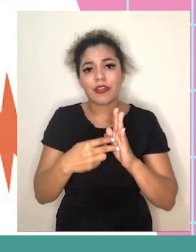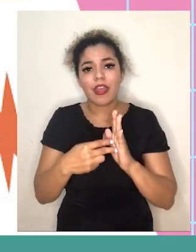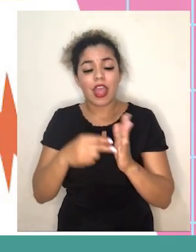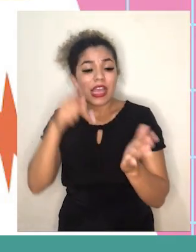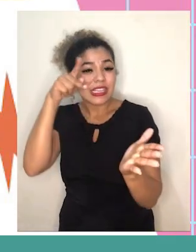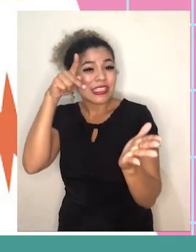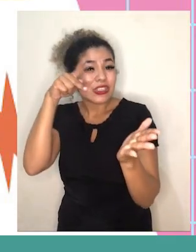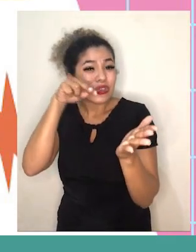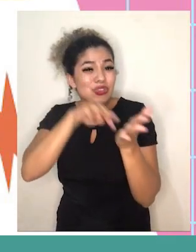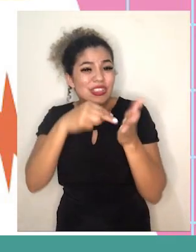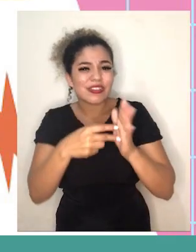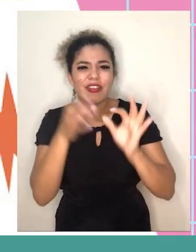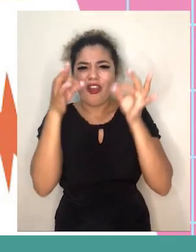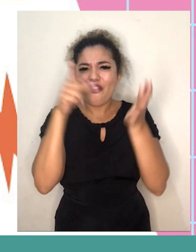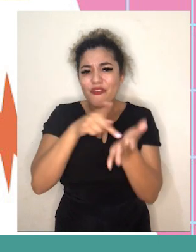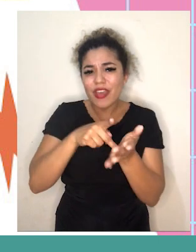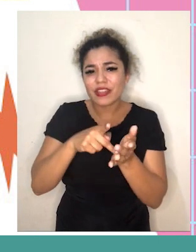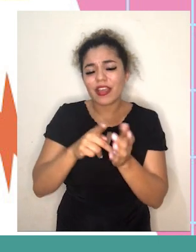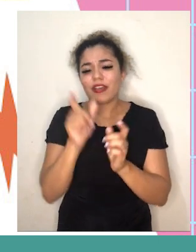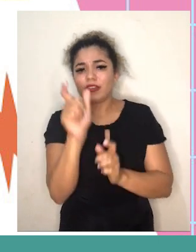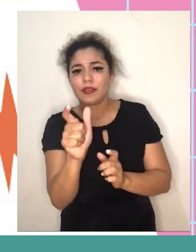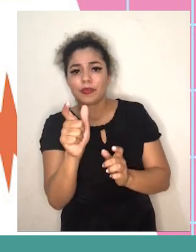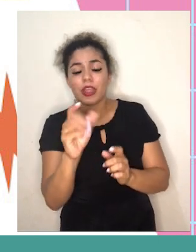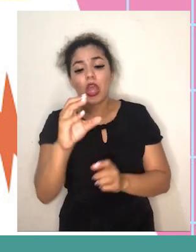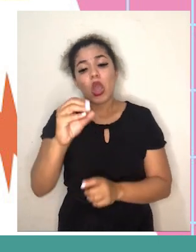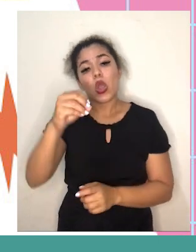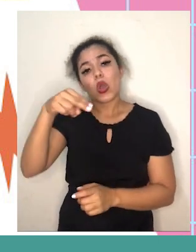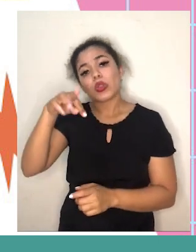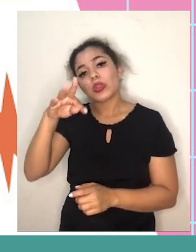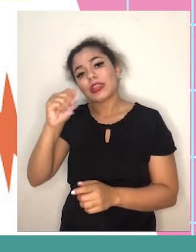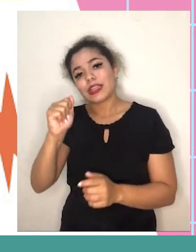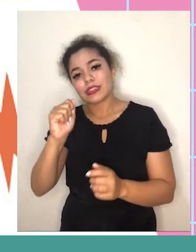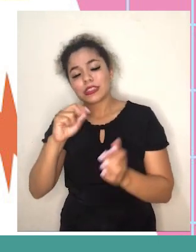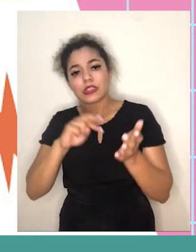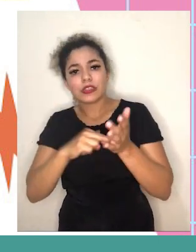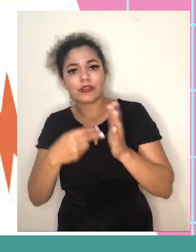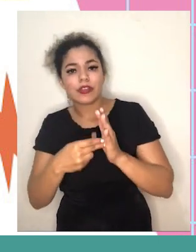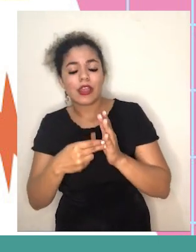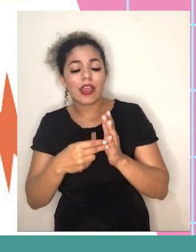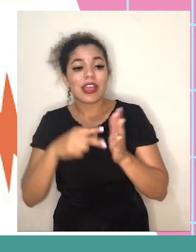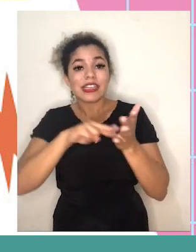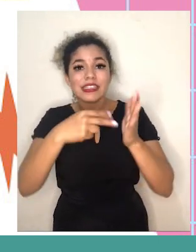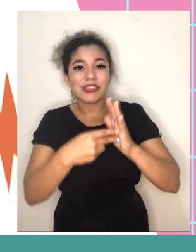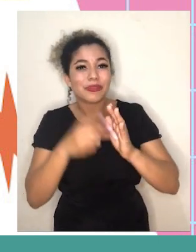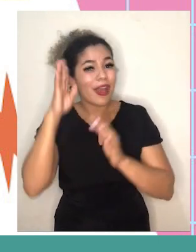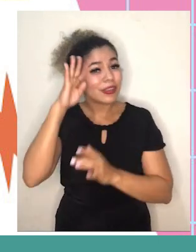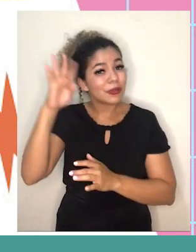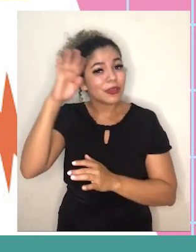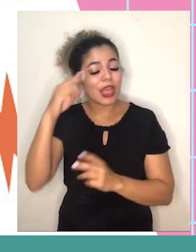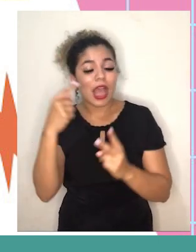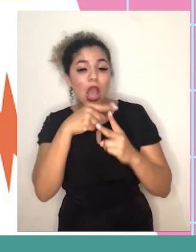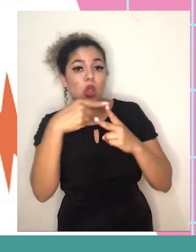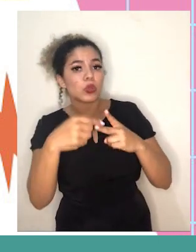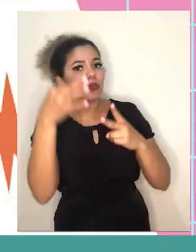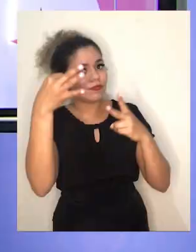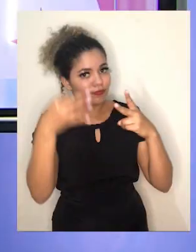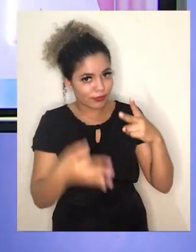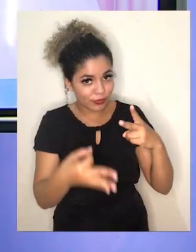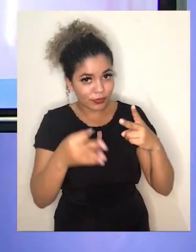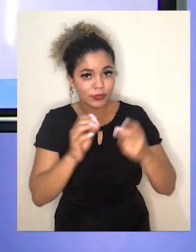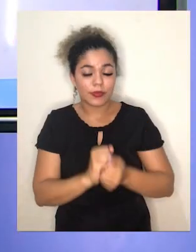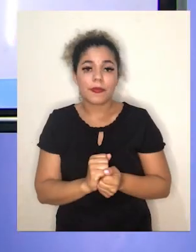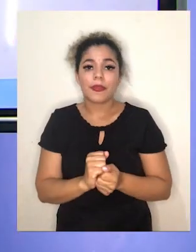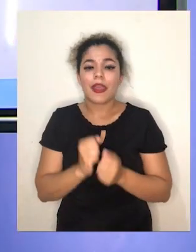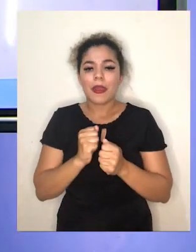das palavras e conotação como sentido figurado. As duas nomenclaturas estão corretas.